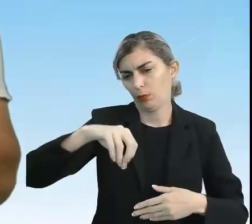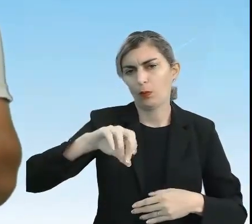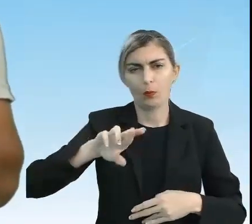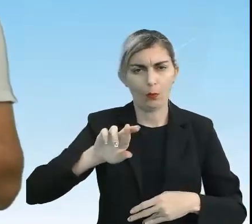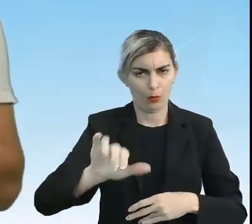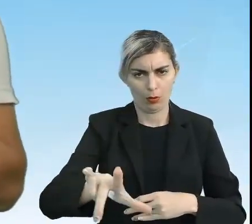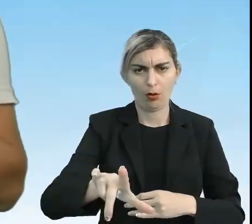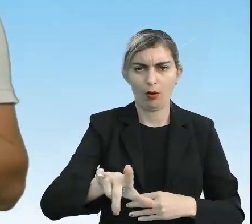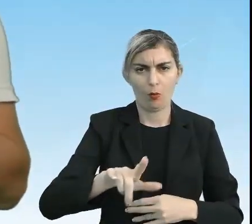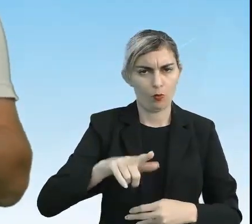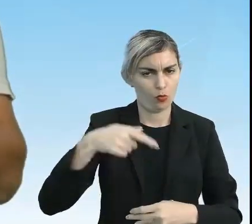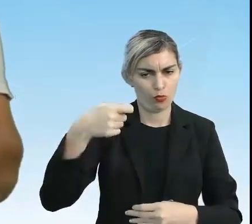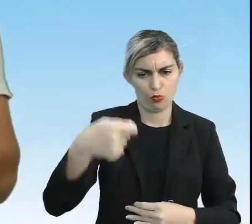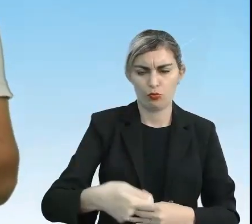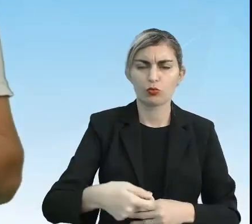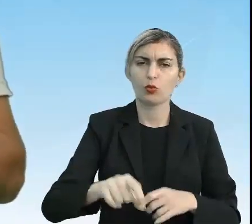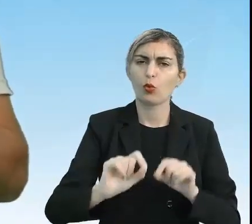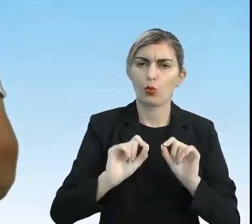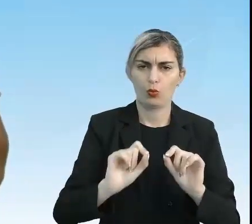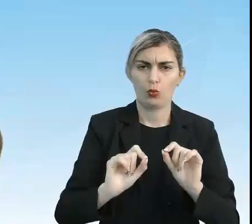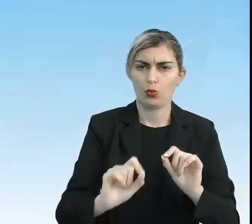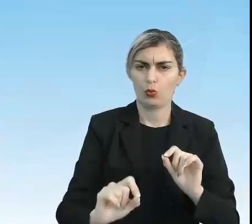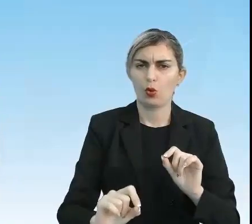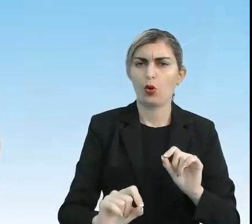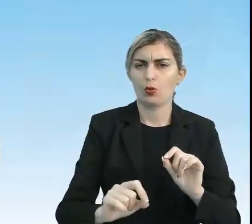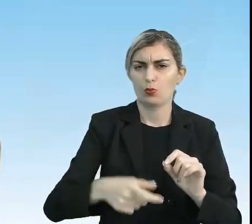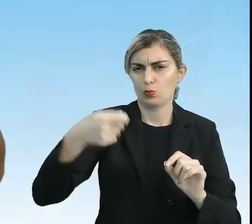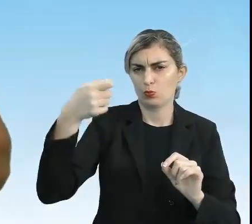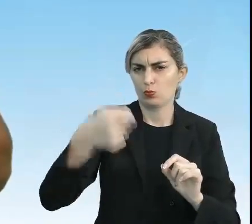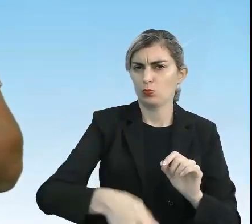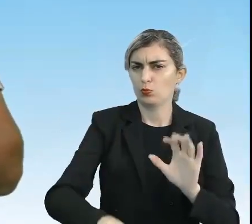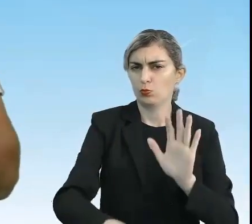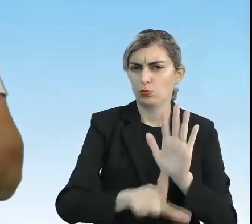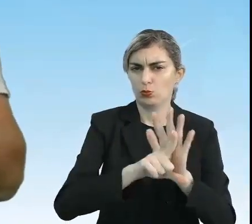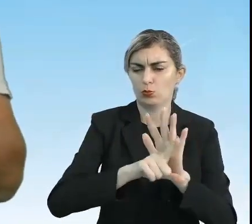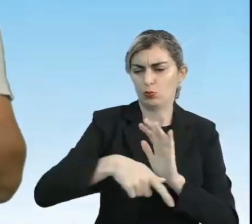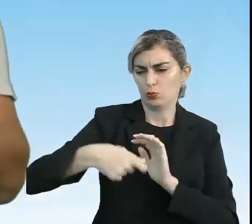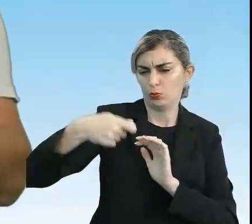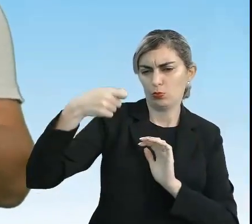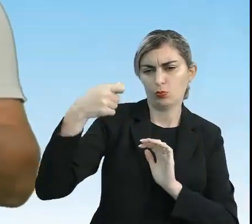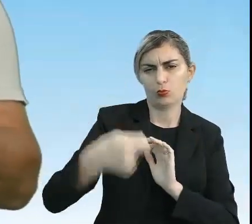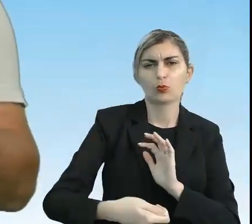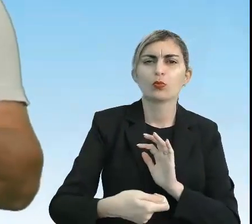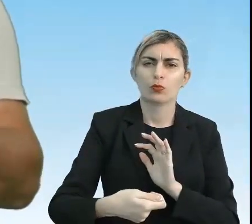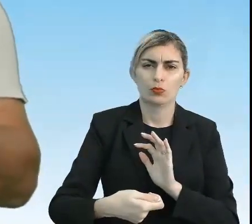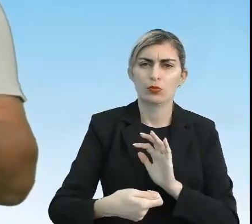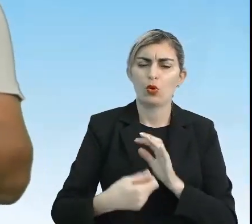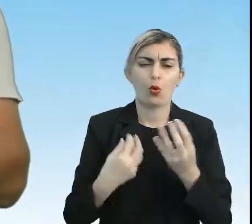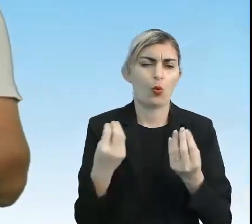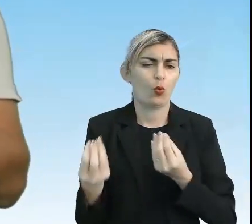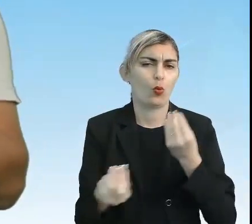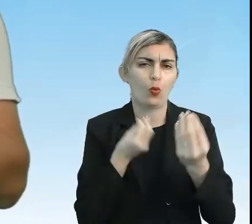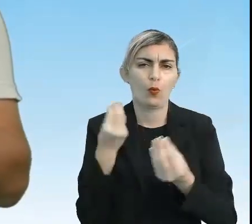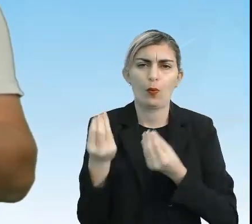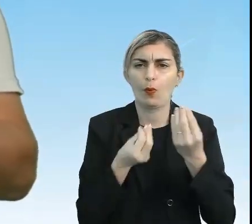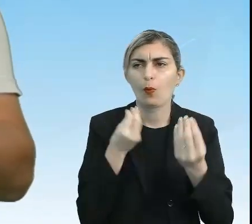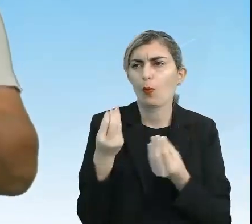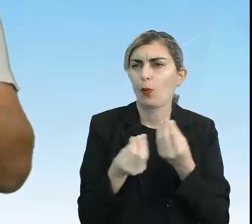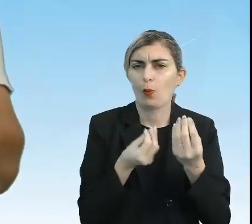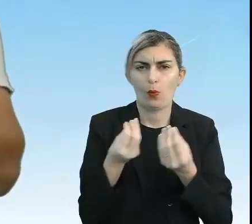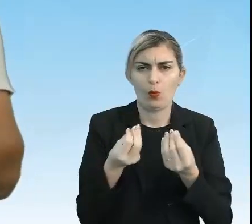é estabelecida através das sanções sociais, através como uma espécie